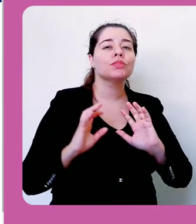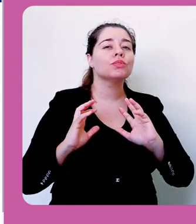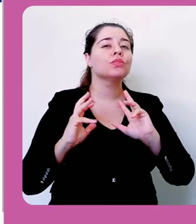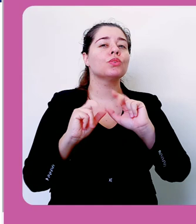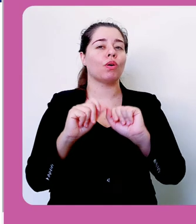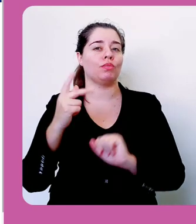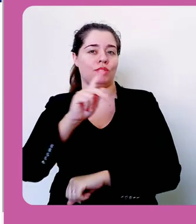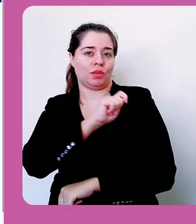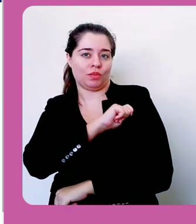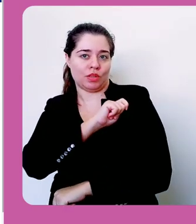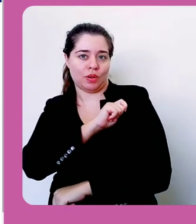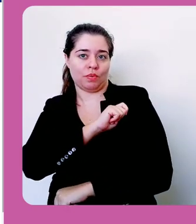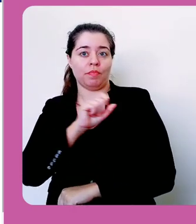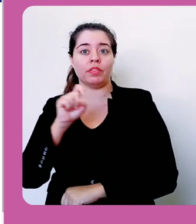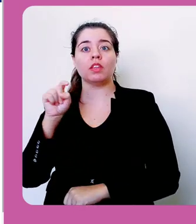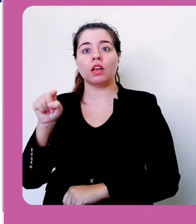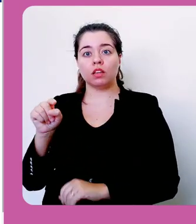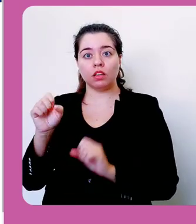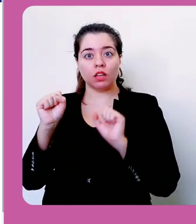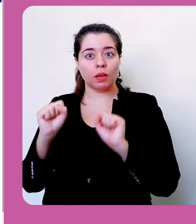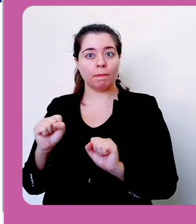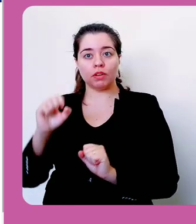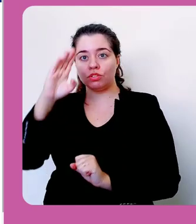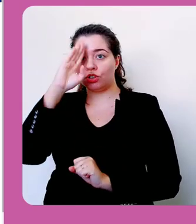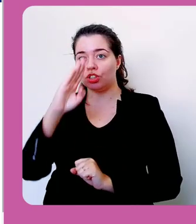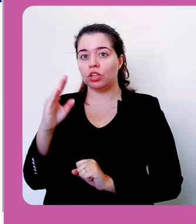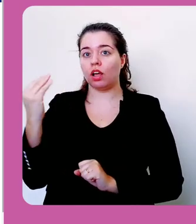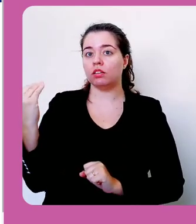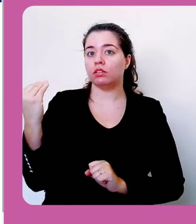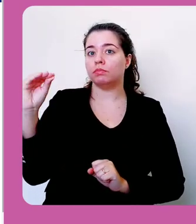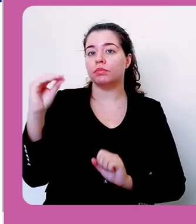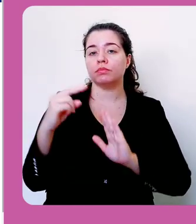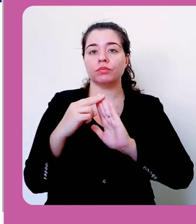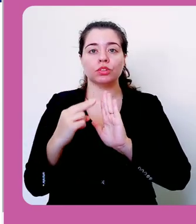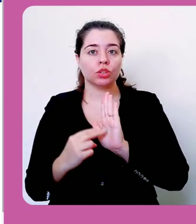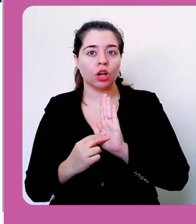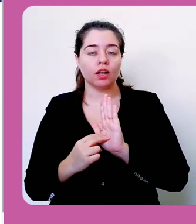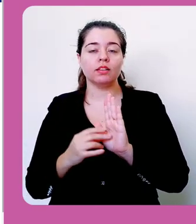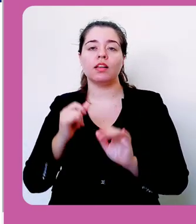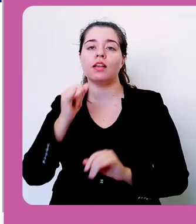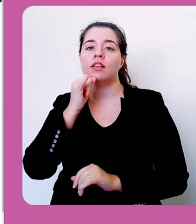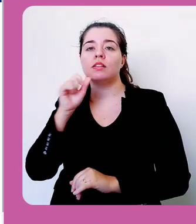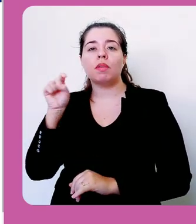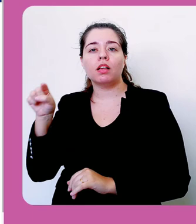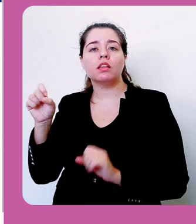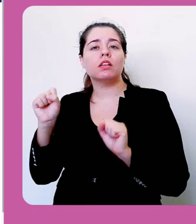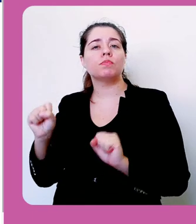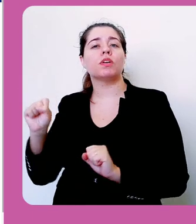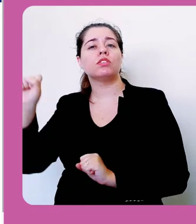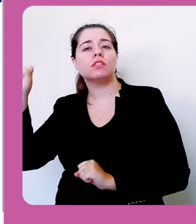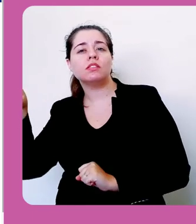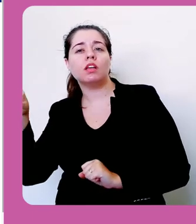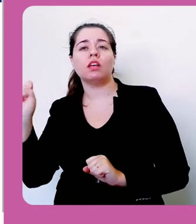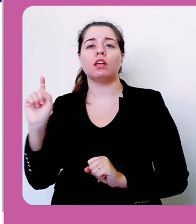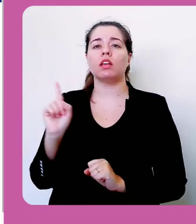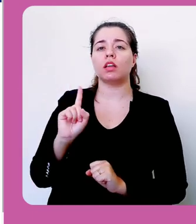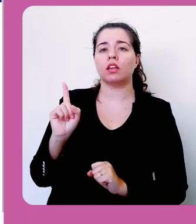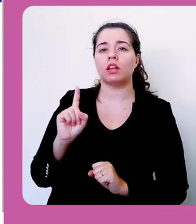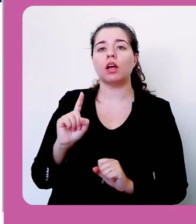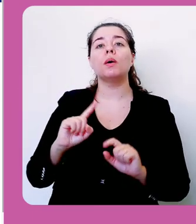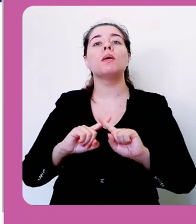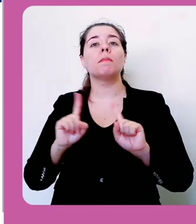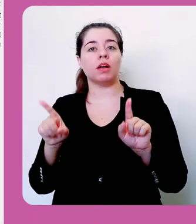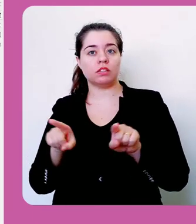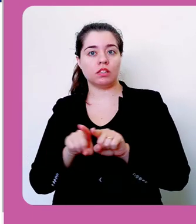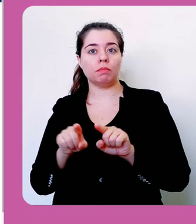aí você pode automaticamente dar uma nota para ele aqui. Nesse caso dessa tarefa é só sim ou não, mas poderia ser um